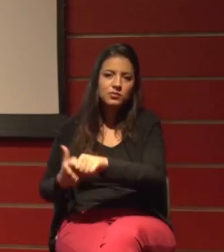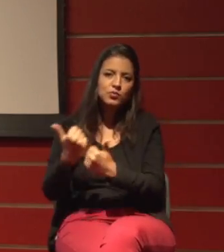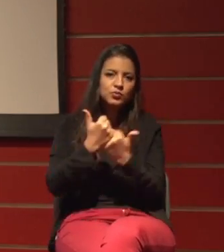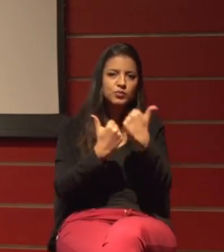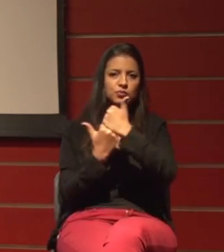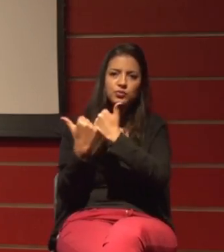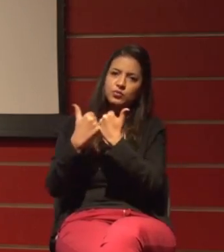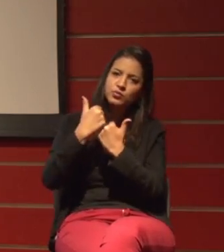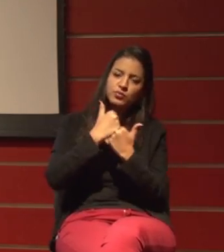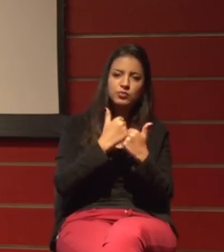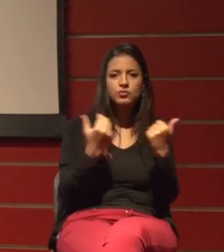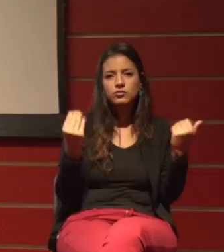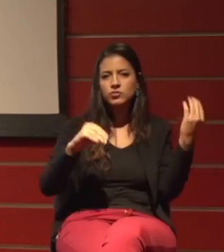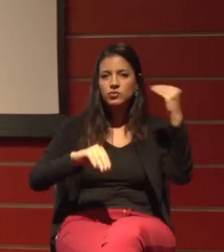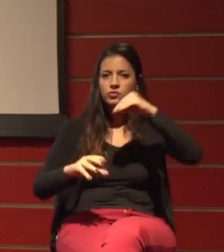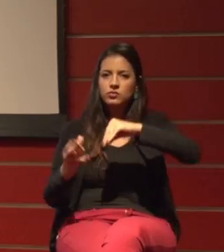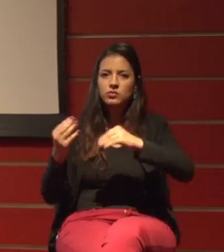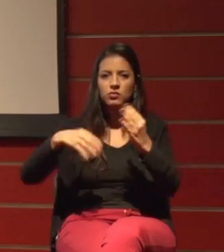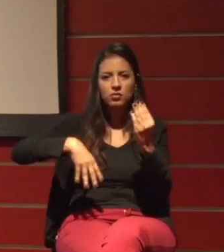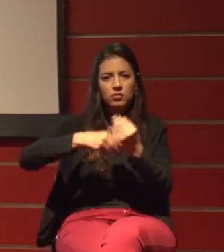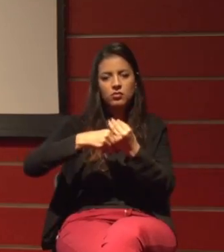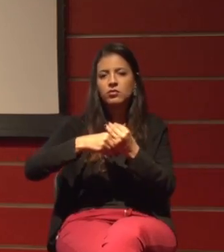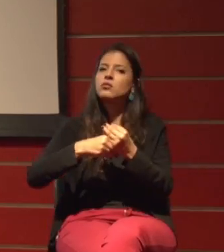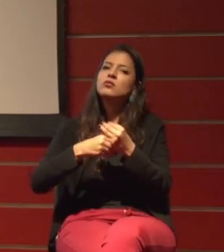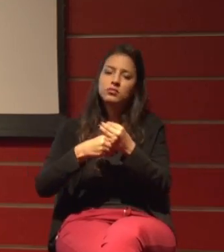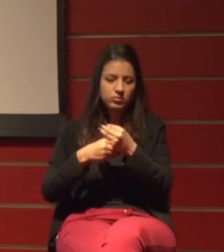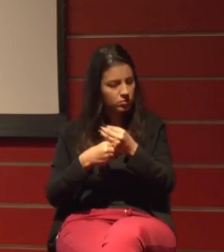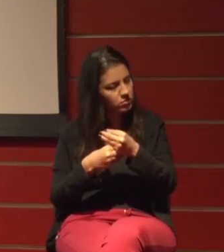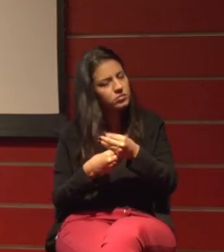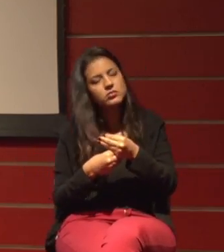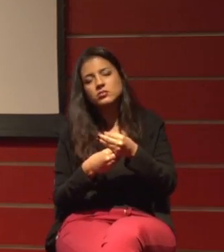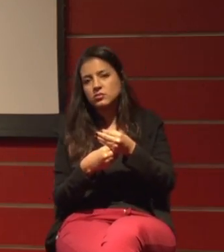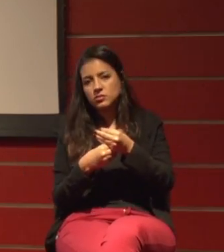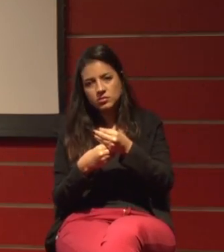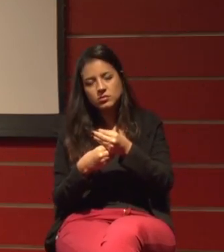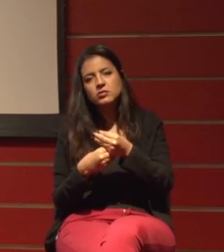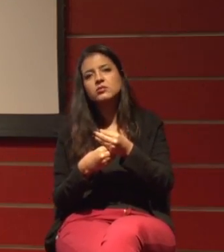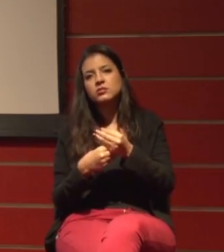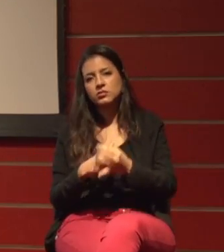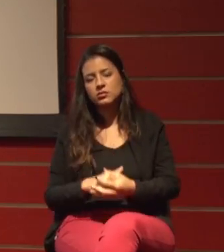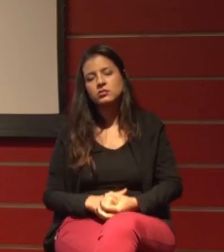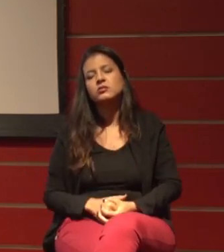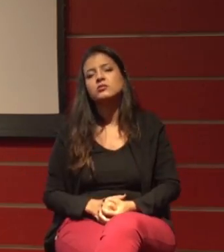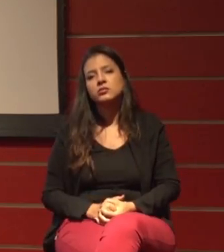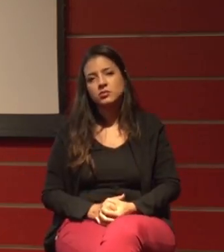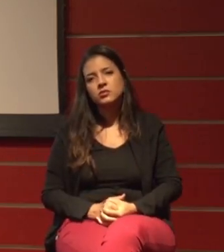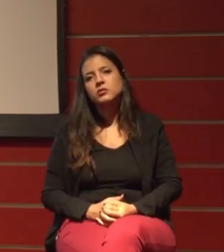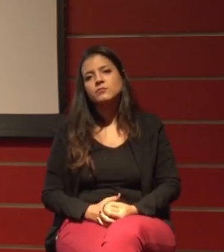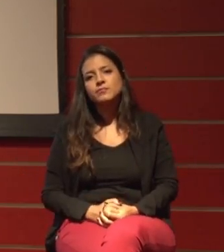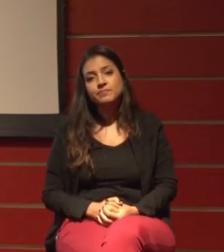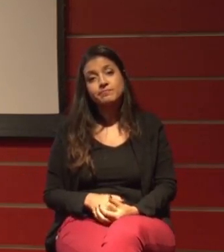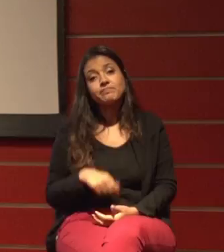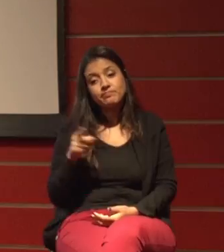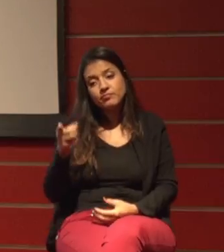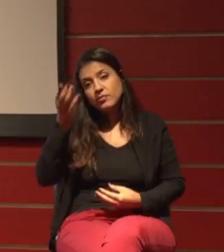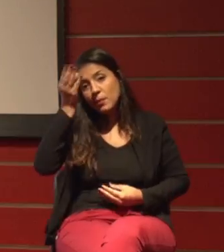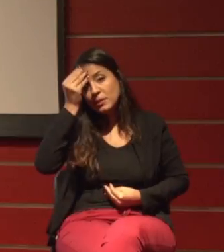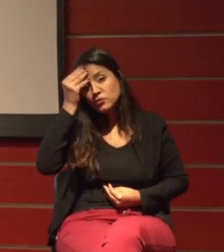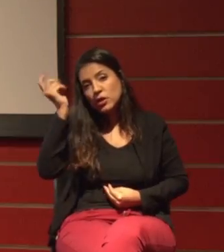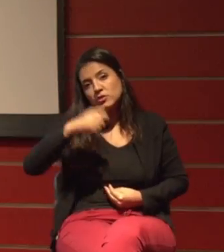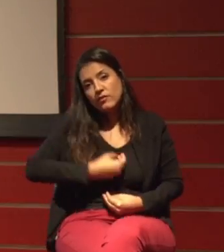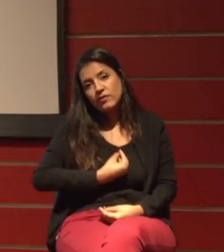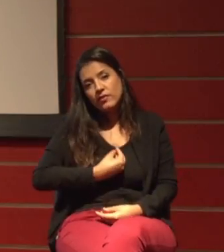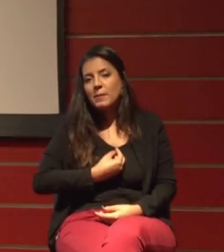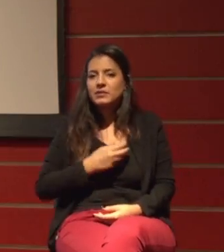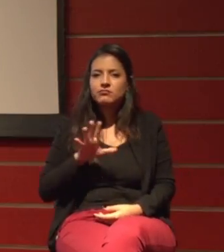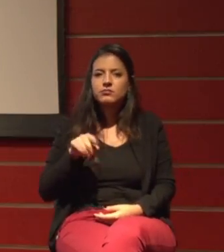vai vai acrescentando camadas né nesse no personagem na história para que ele possa viver mas é a